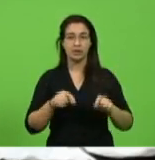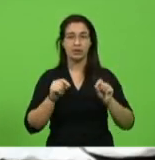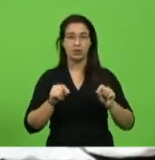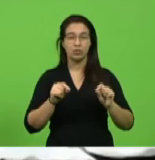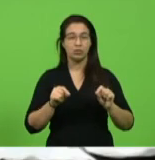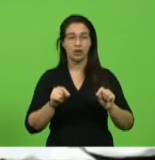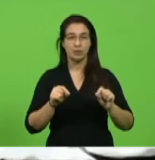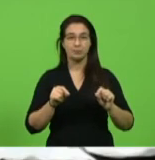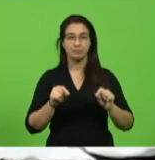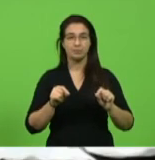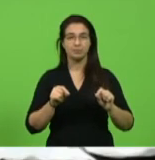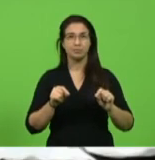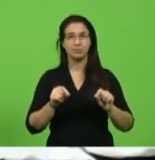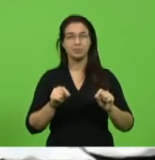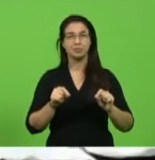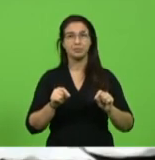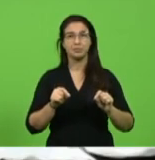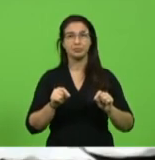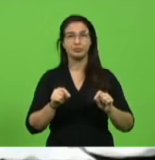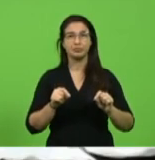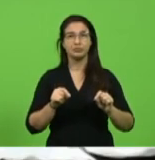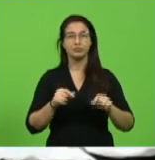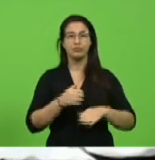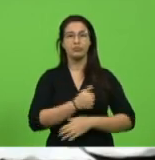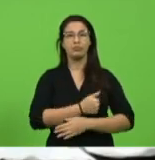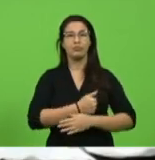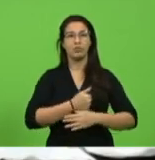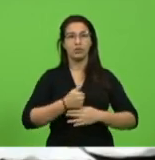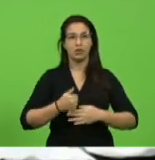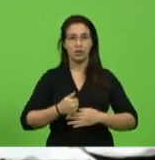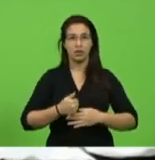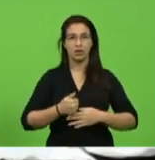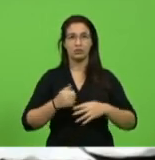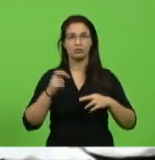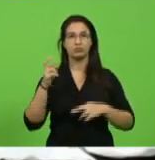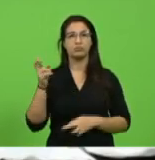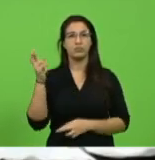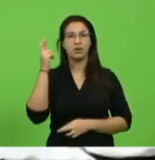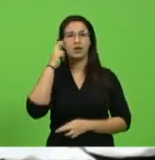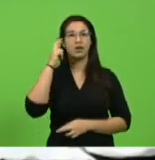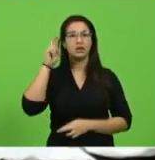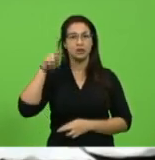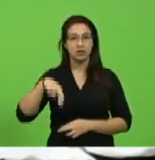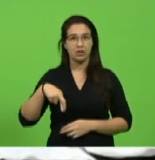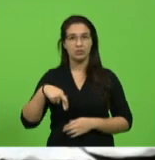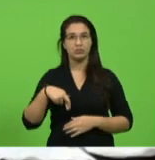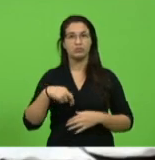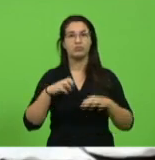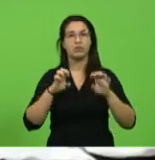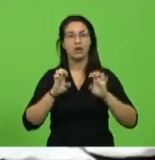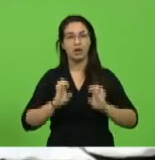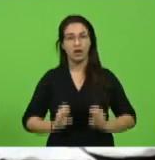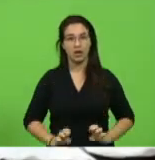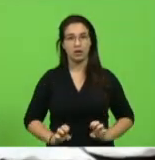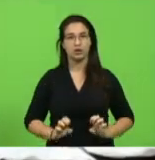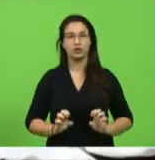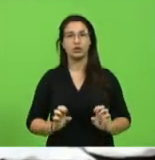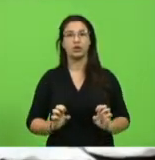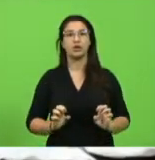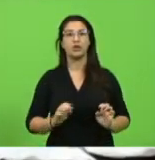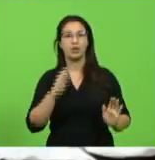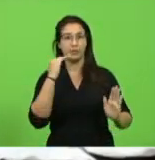influxos da moral, da razão, da ética, da aplicação da